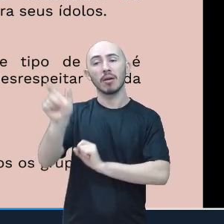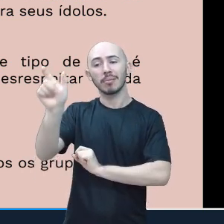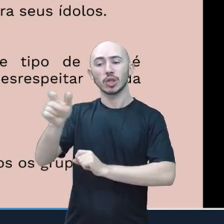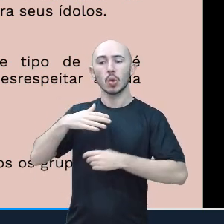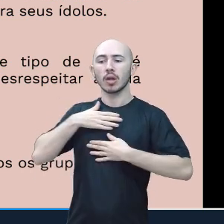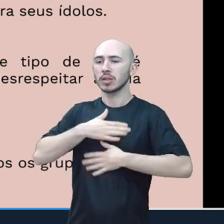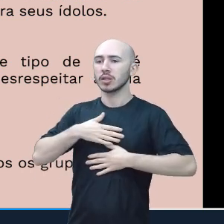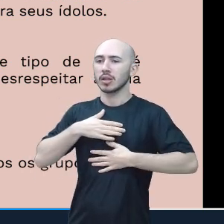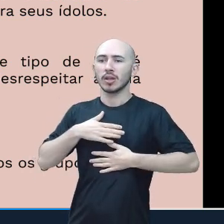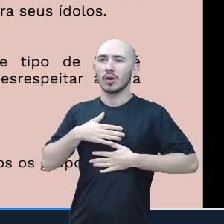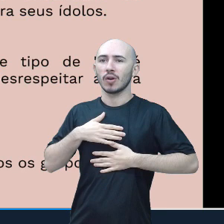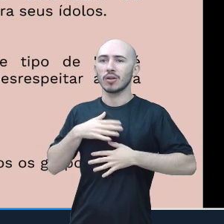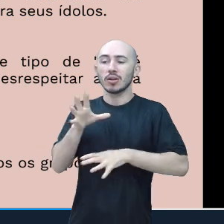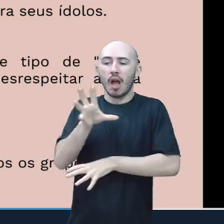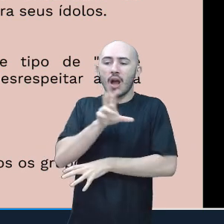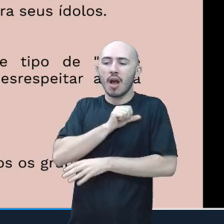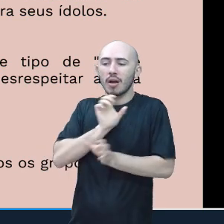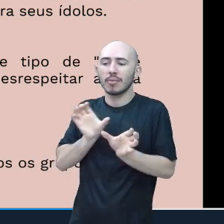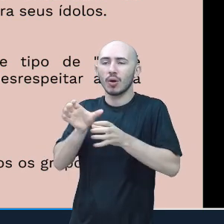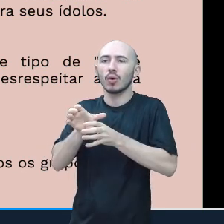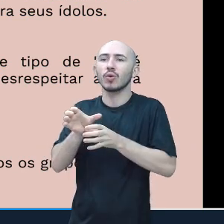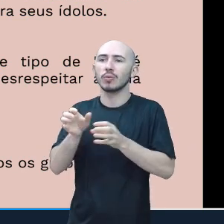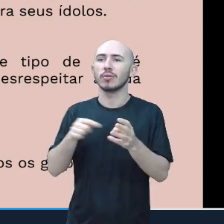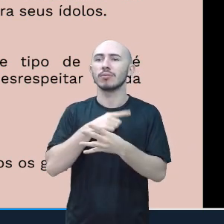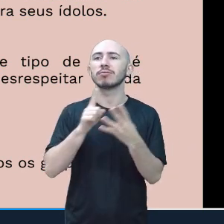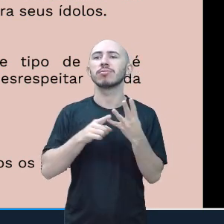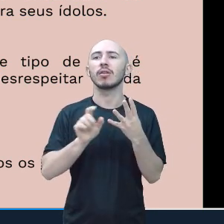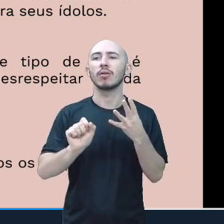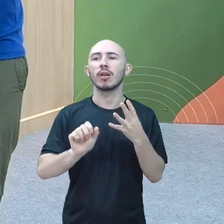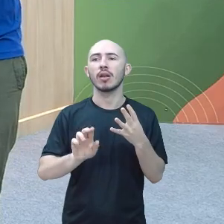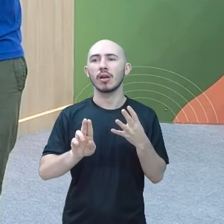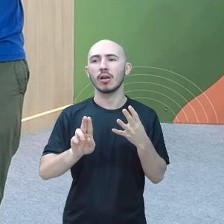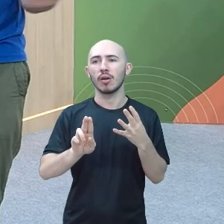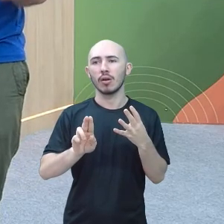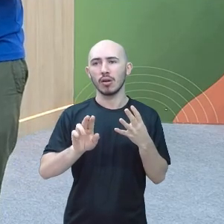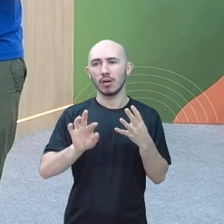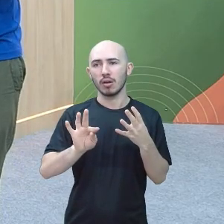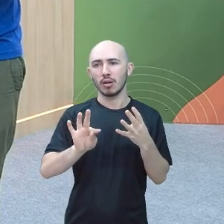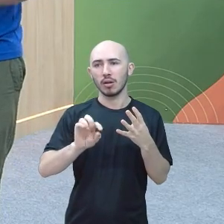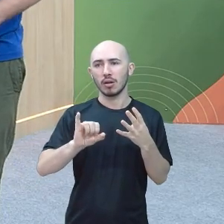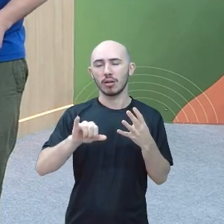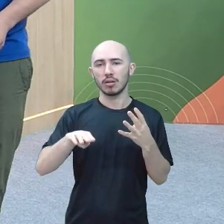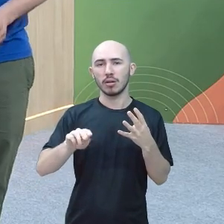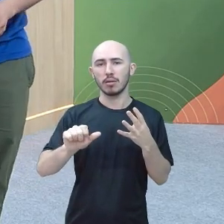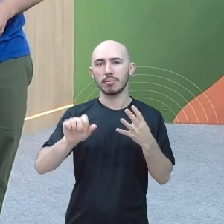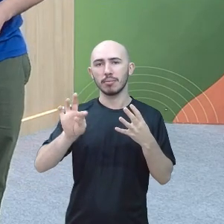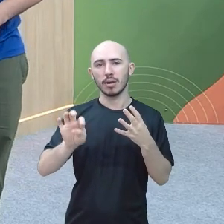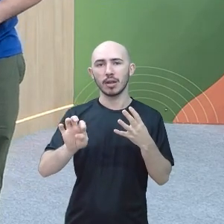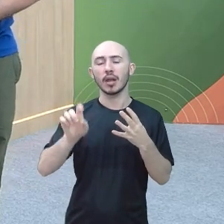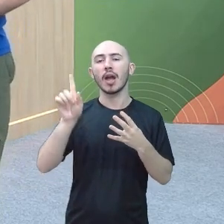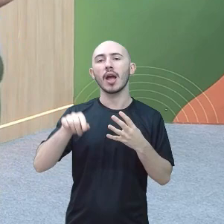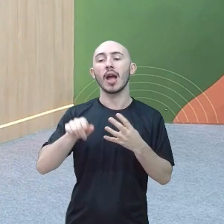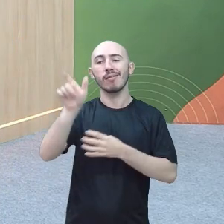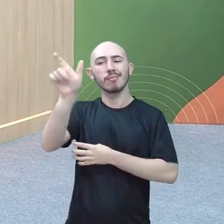obsessivos e também tem Ultimate, que é o seu artista favorito entre todos os artistas do K-pop.